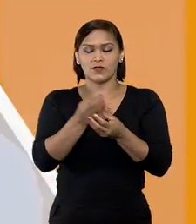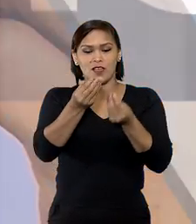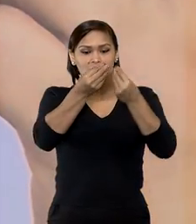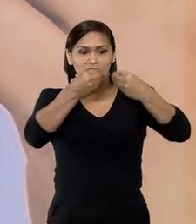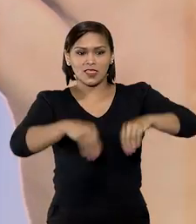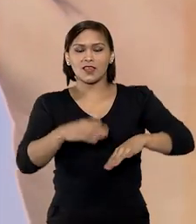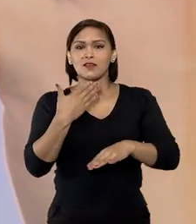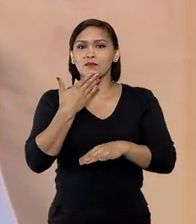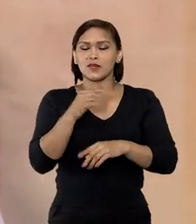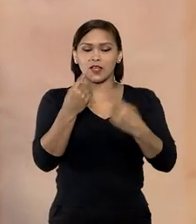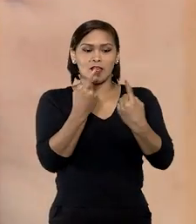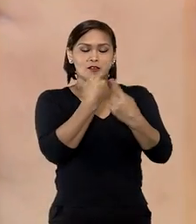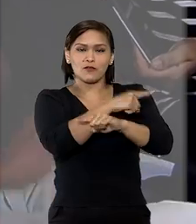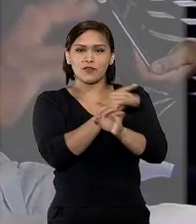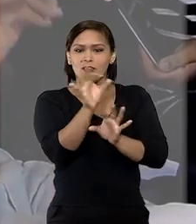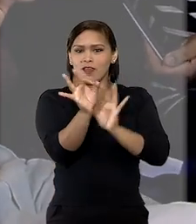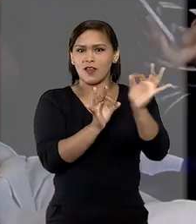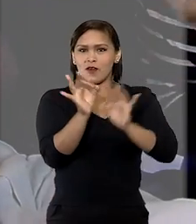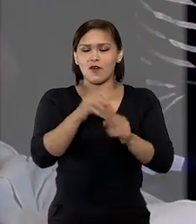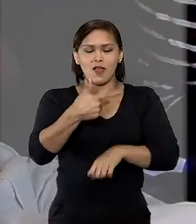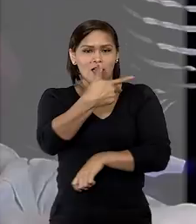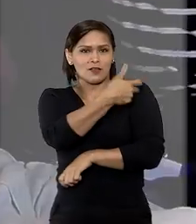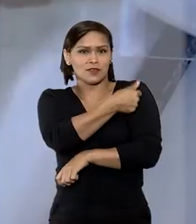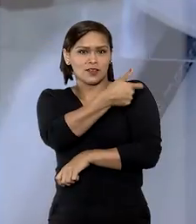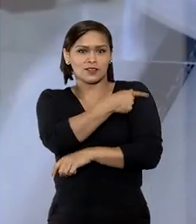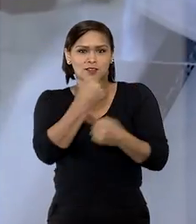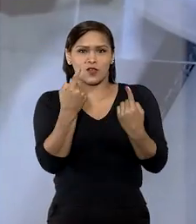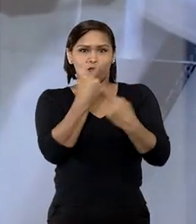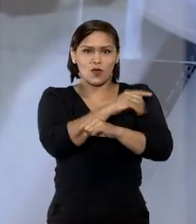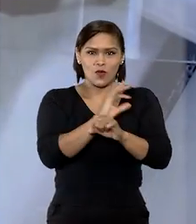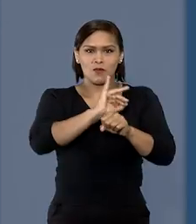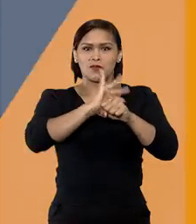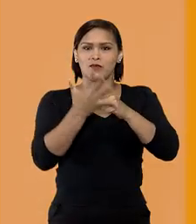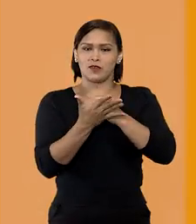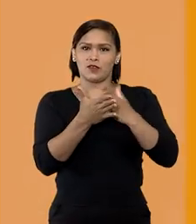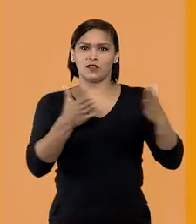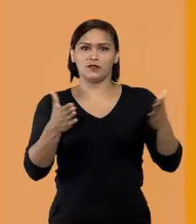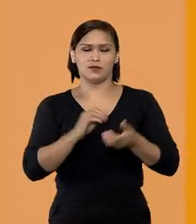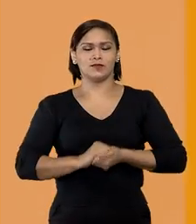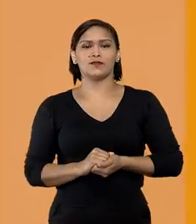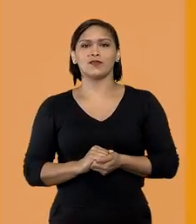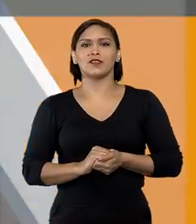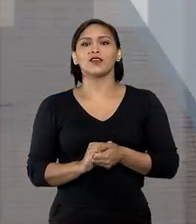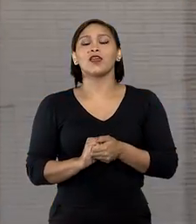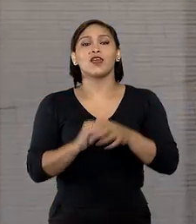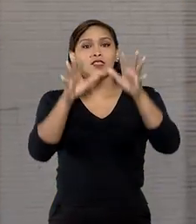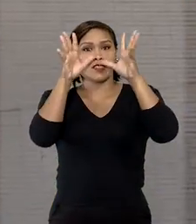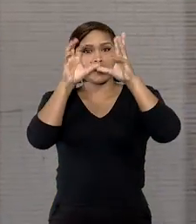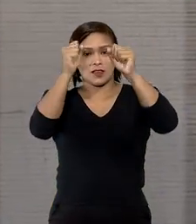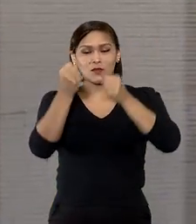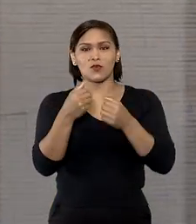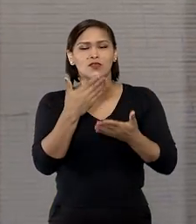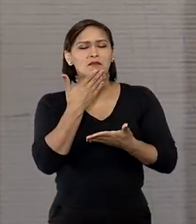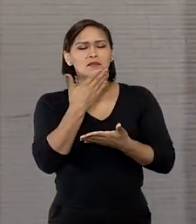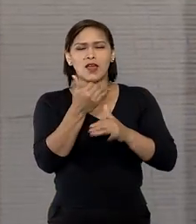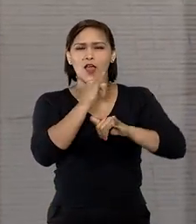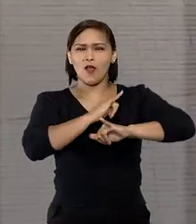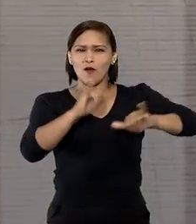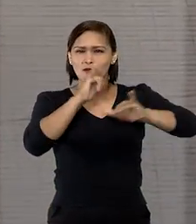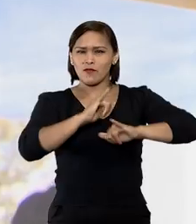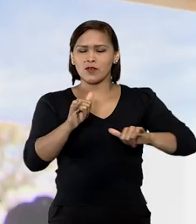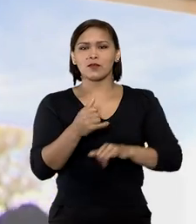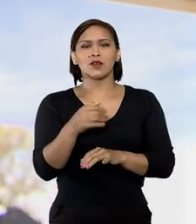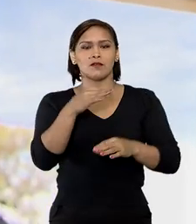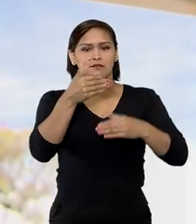negado o pedido para inverter a ordem de vacinação contra a pô 2019 tribunal pede informações ao